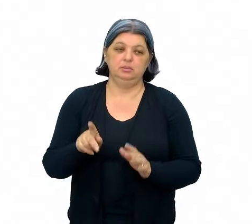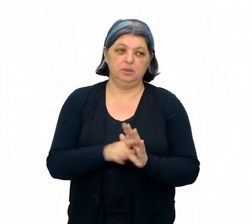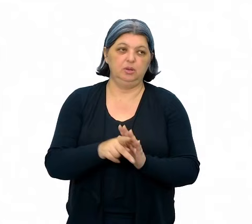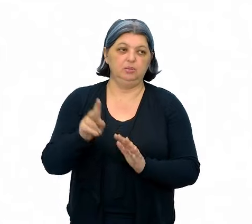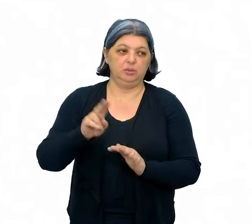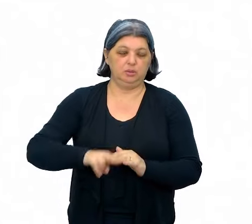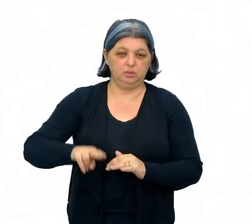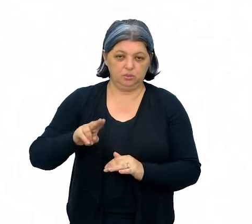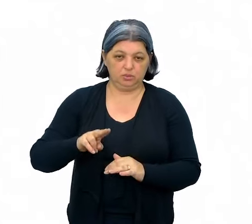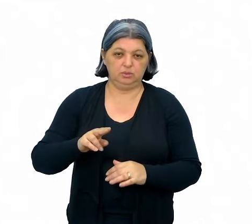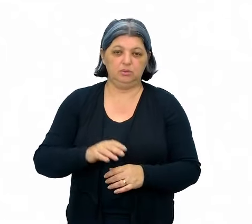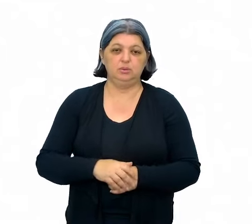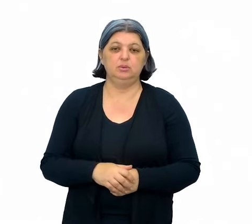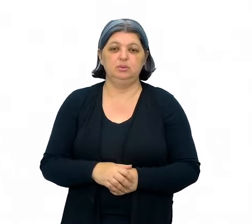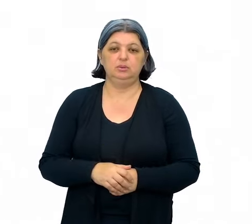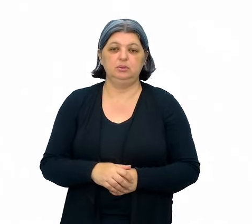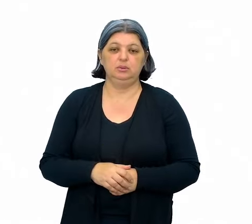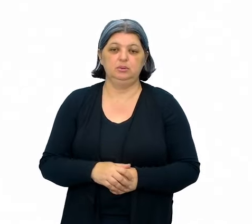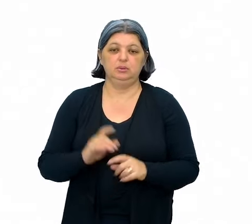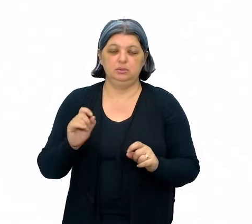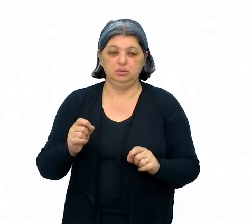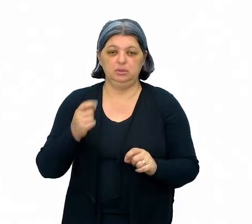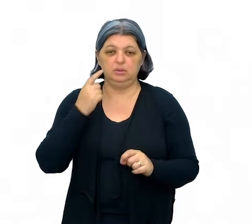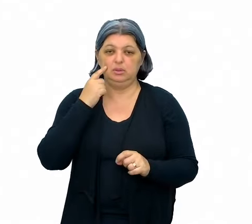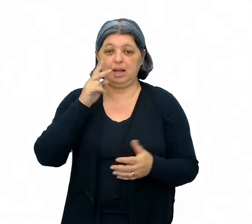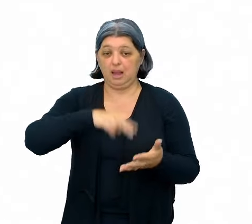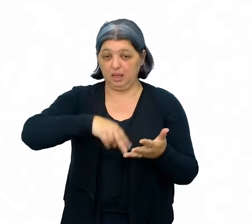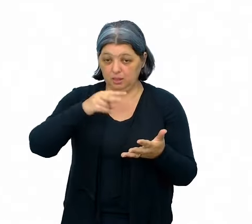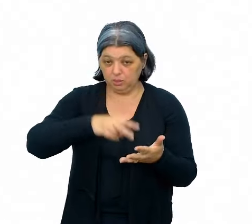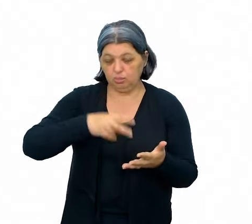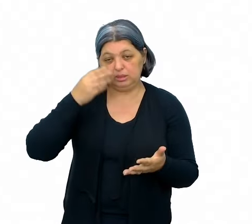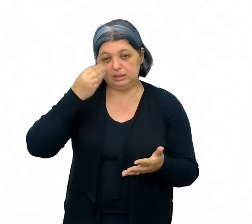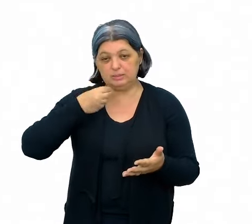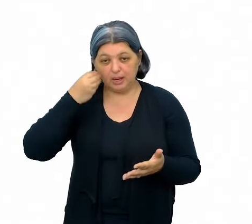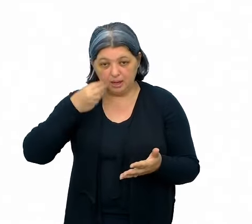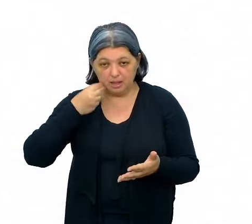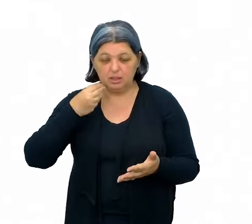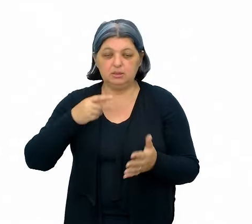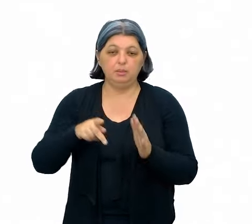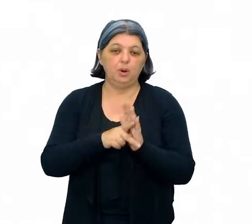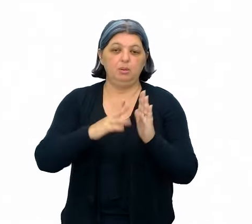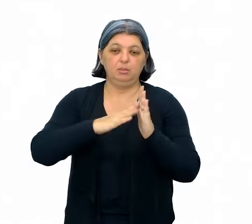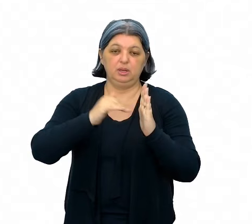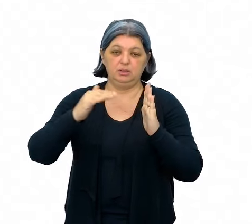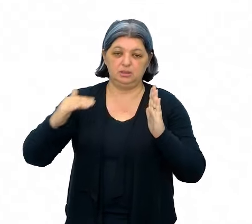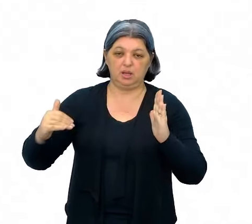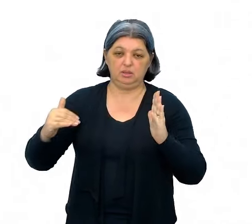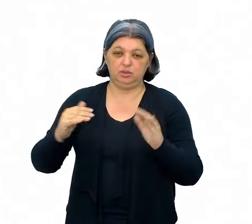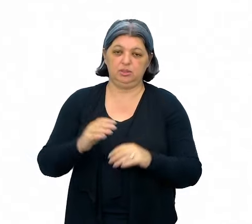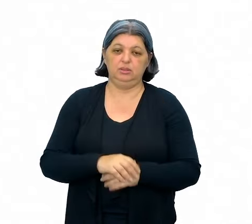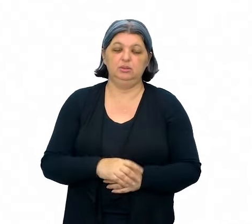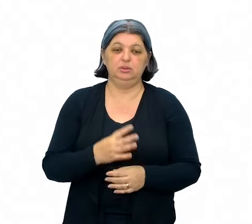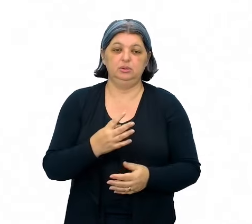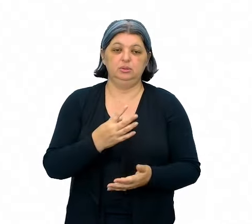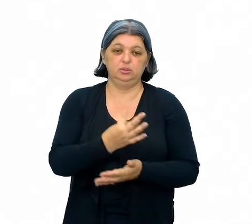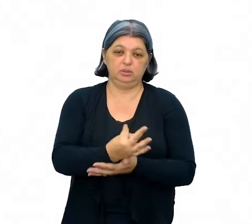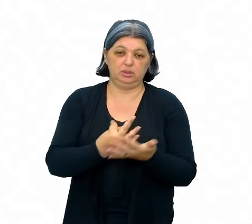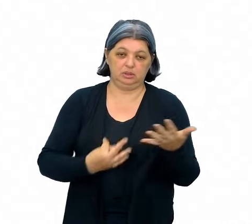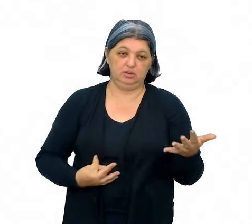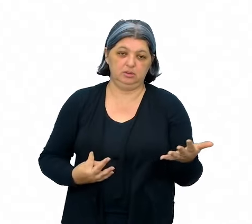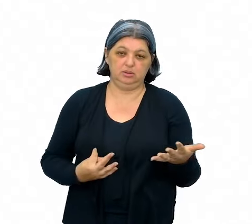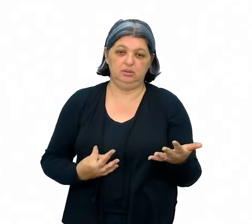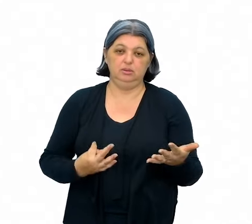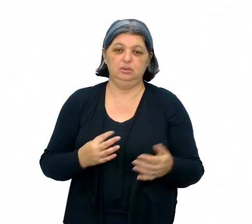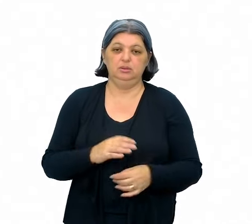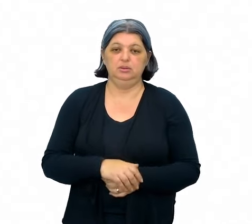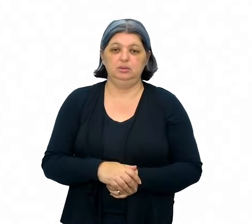veiculadas em livros e sua leitura oferece uma experiência estética de fruição literária, ao